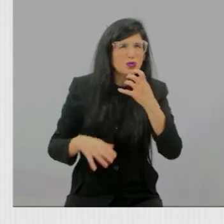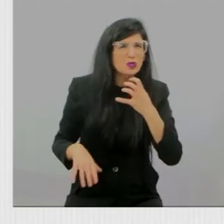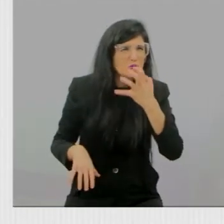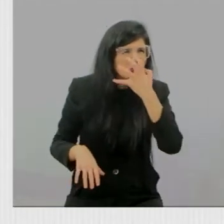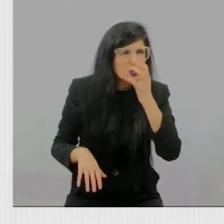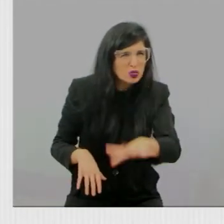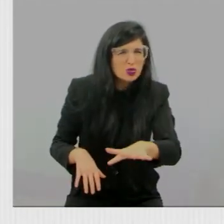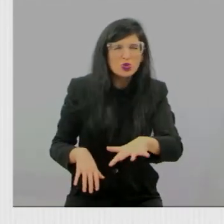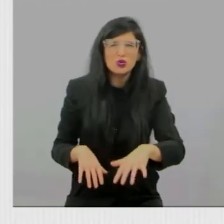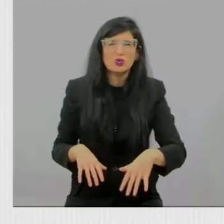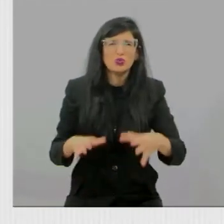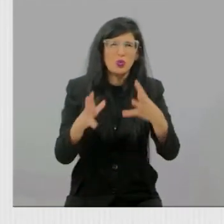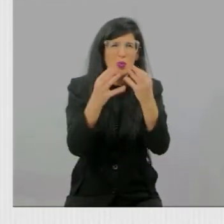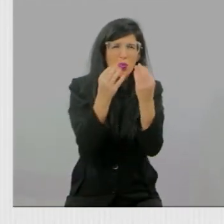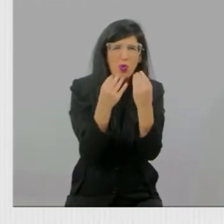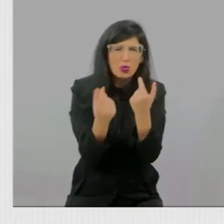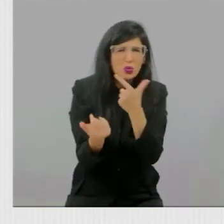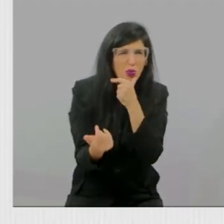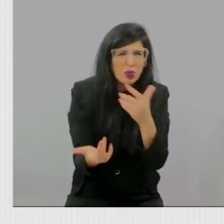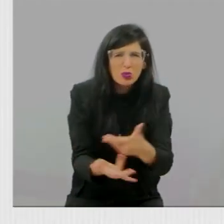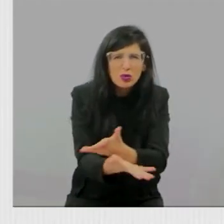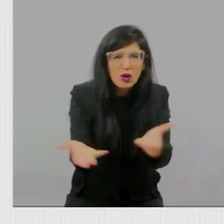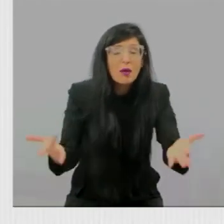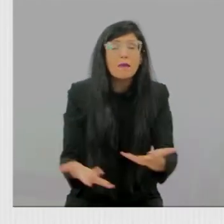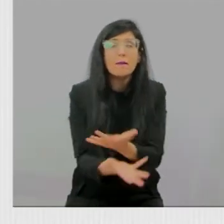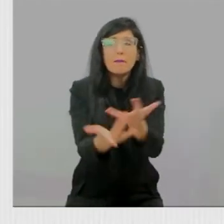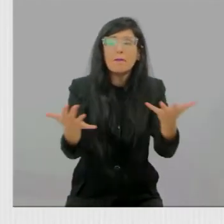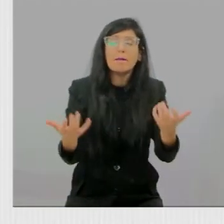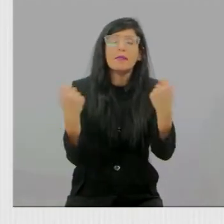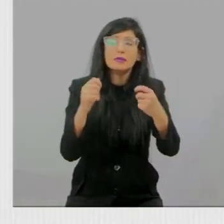tem para canalização dessa rede de esgoto.